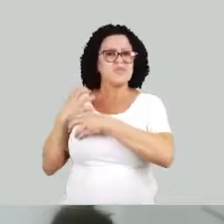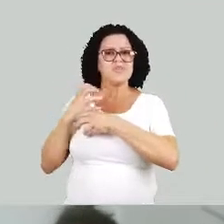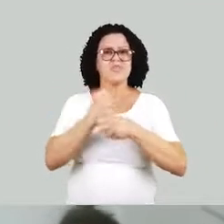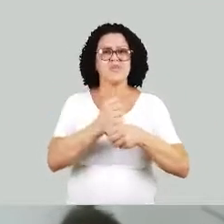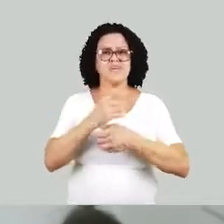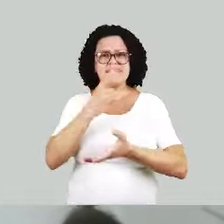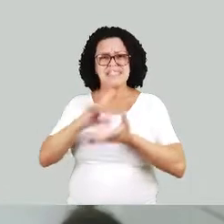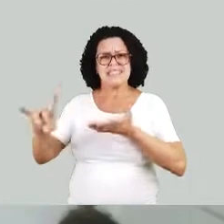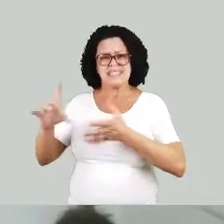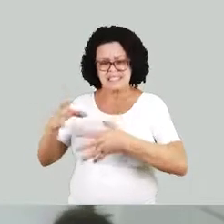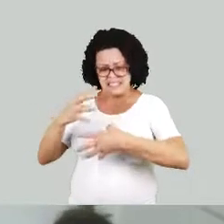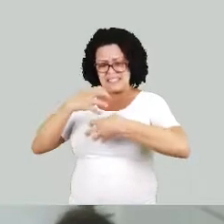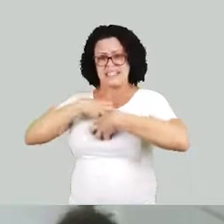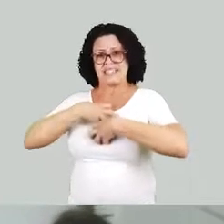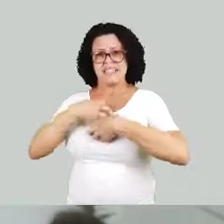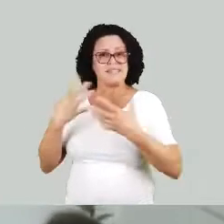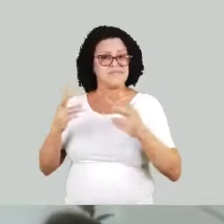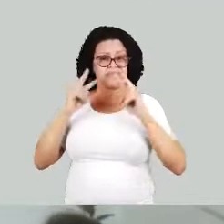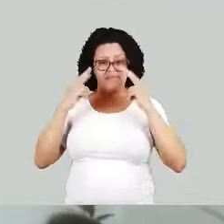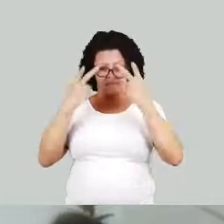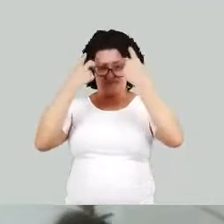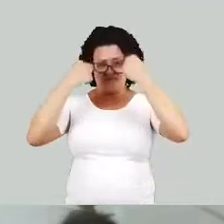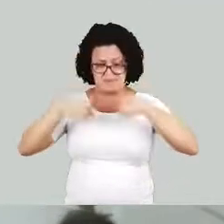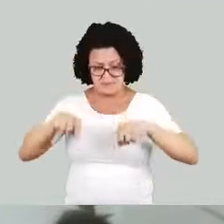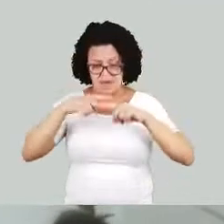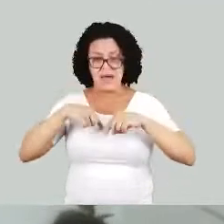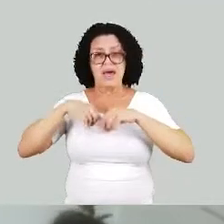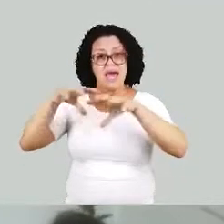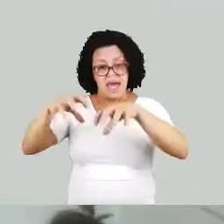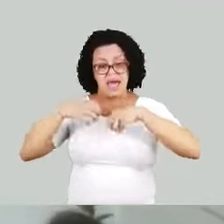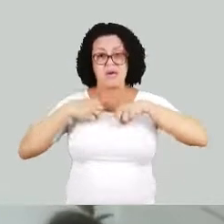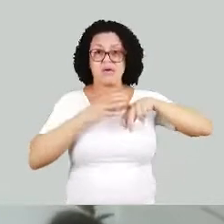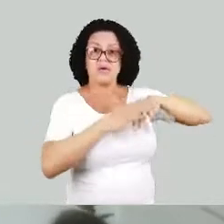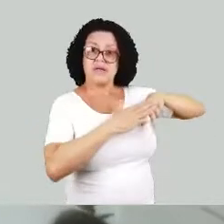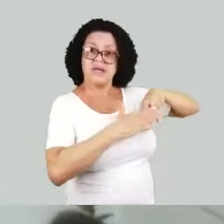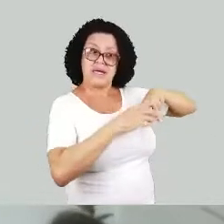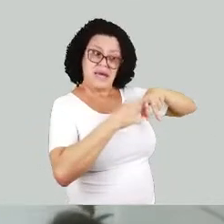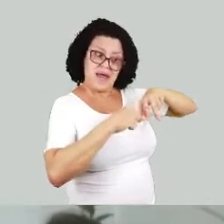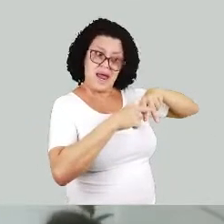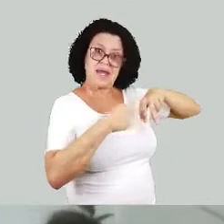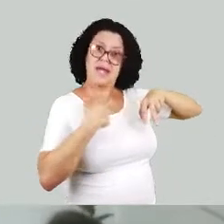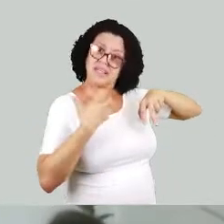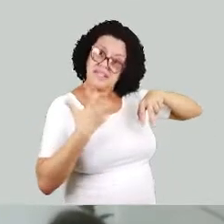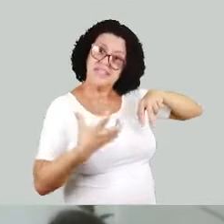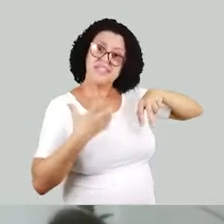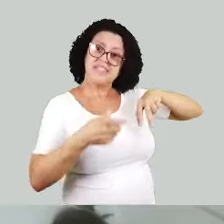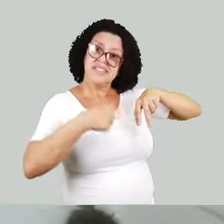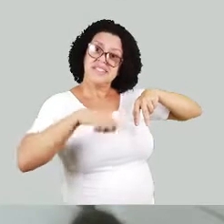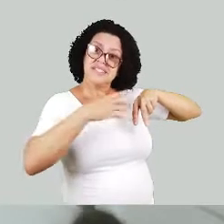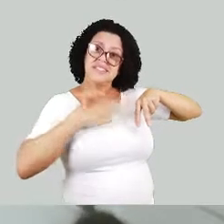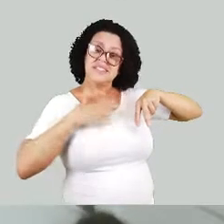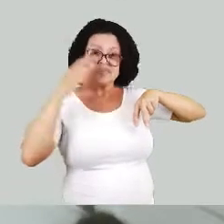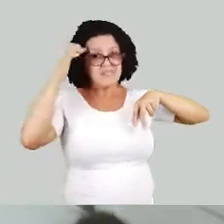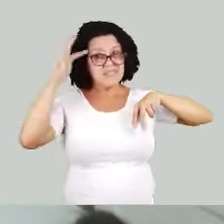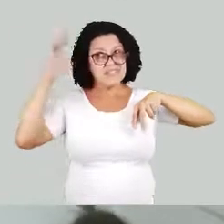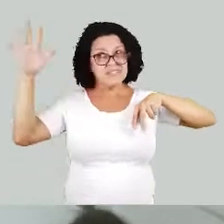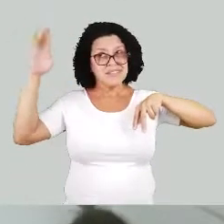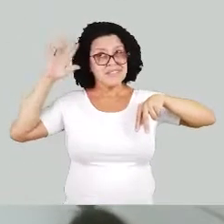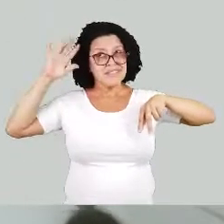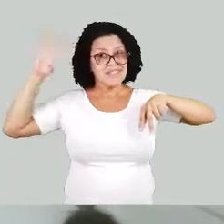psicossomatizar, né? Da gente interiorizar e trazer para o nosso corpo físico aquilo que a gente cultiva no nosso